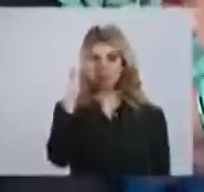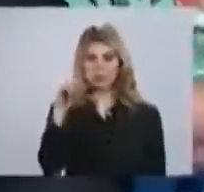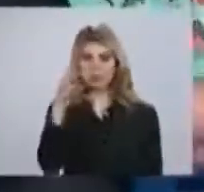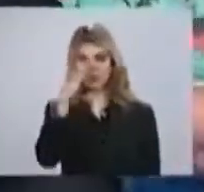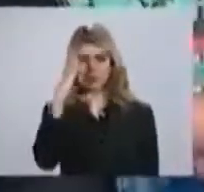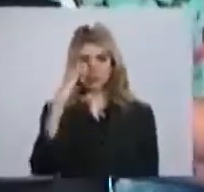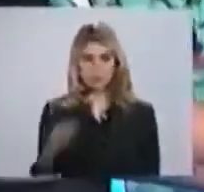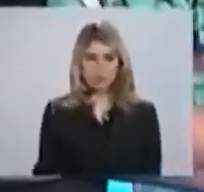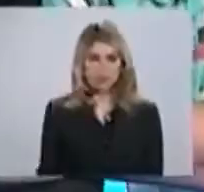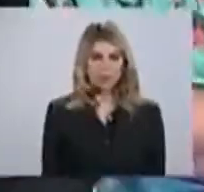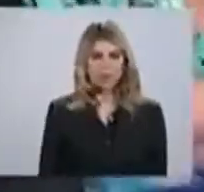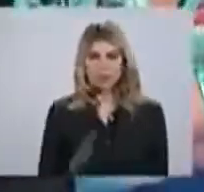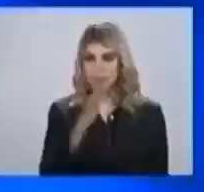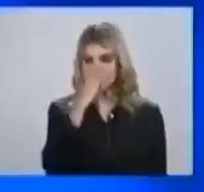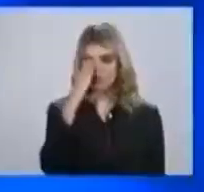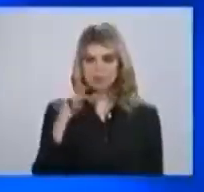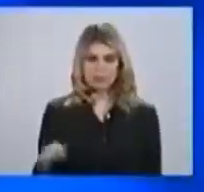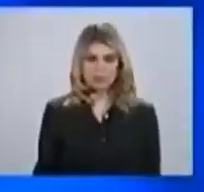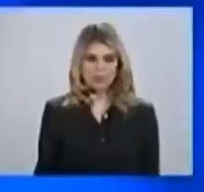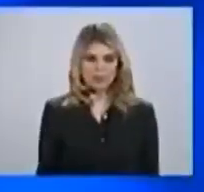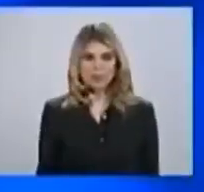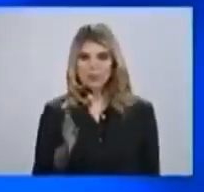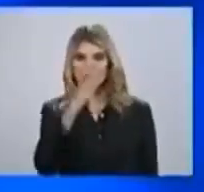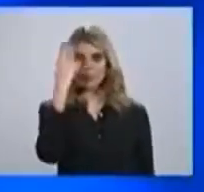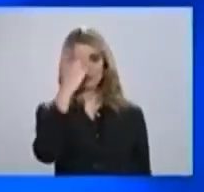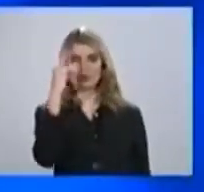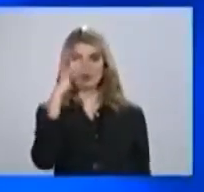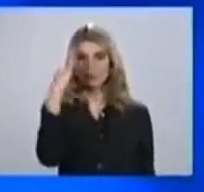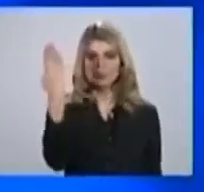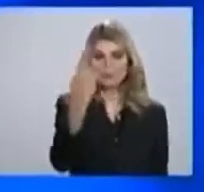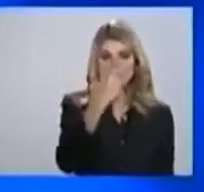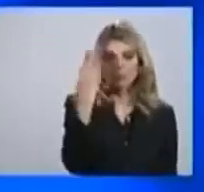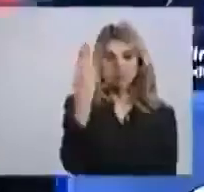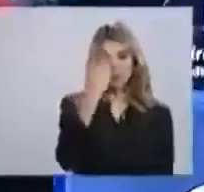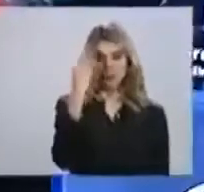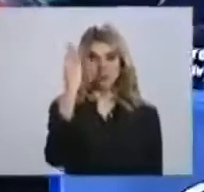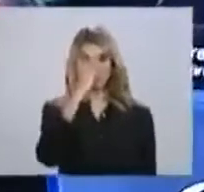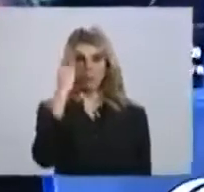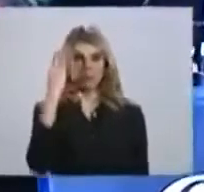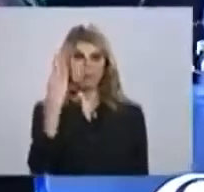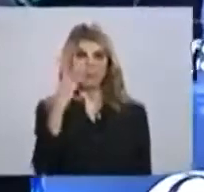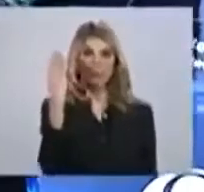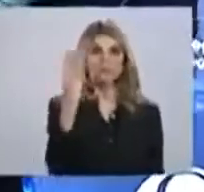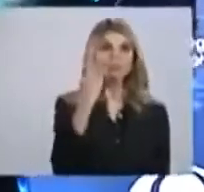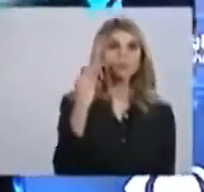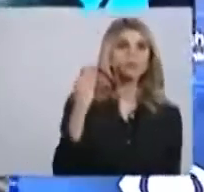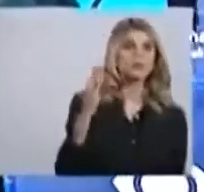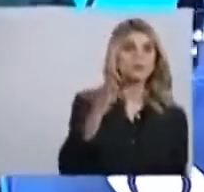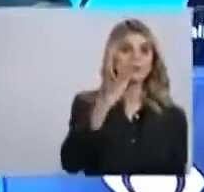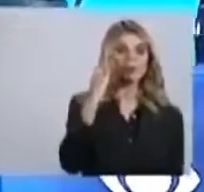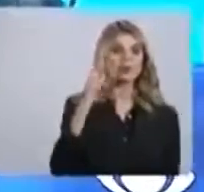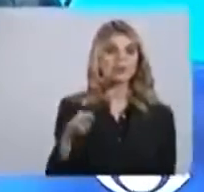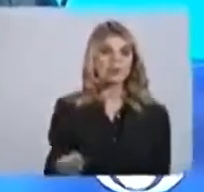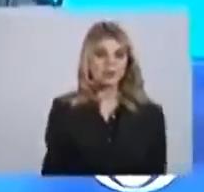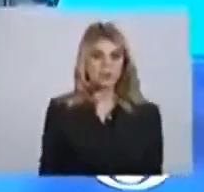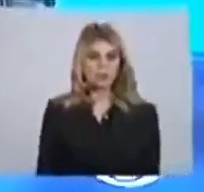Ele está passando mal. Por favor. Não dá para continuar. Está passando mal. Os assessores podem, por favor. Os assessores podem, por favor, retirá-lo.